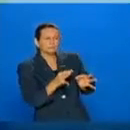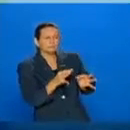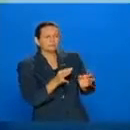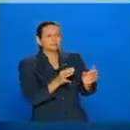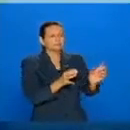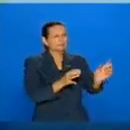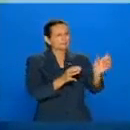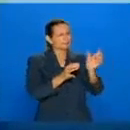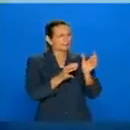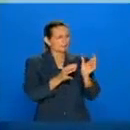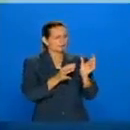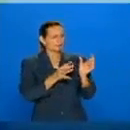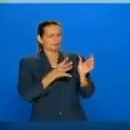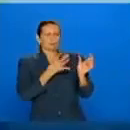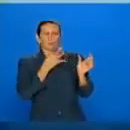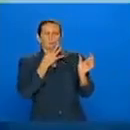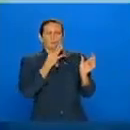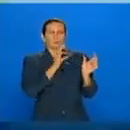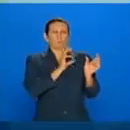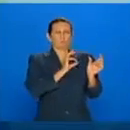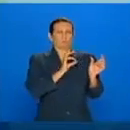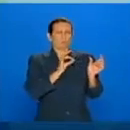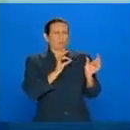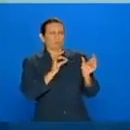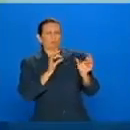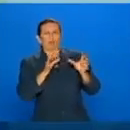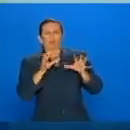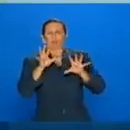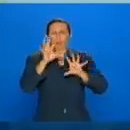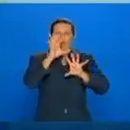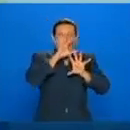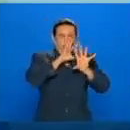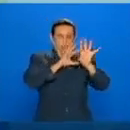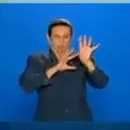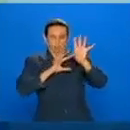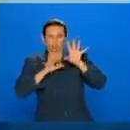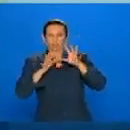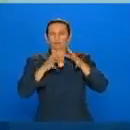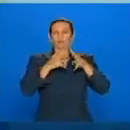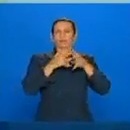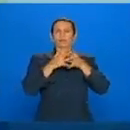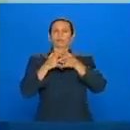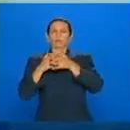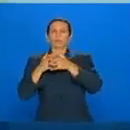palavra ou de um trecho obscurece o sentido do conjunto.